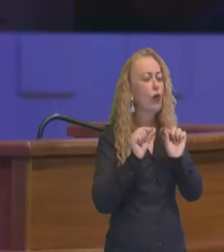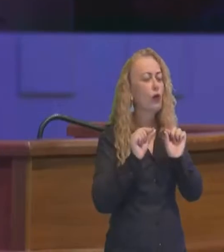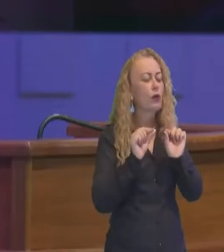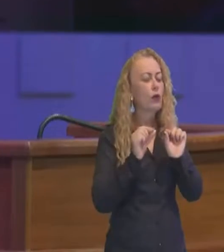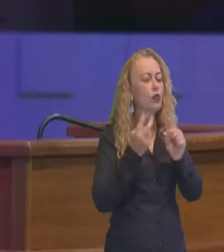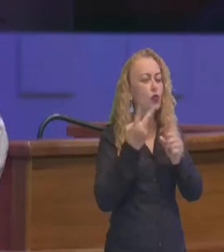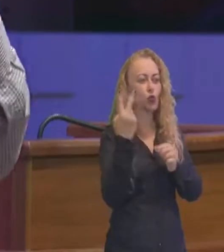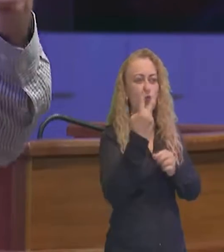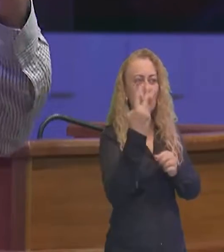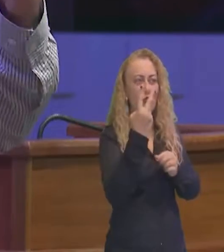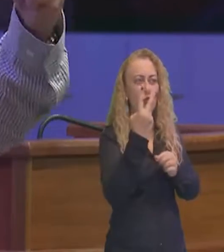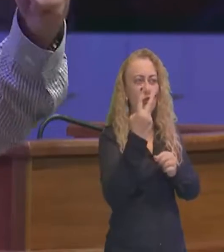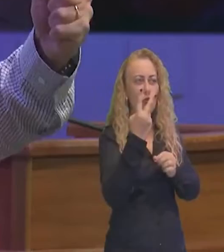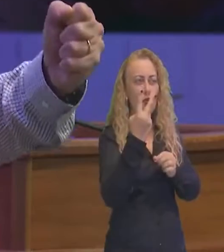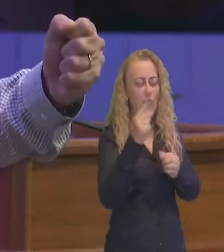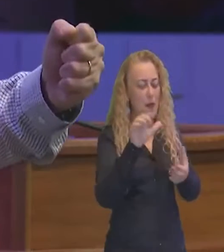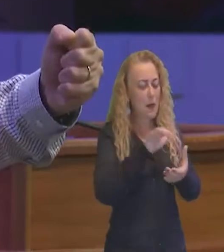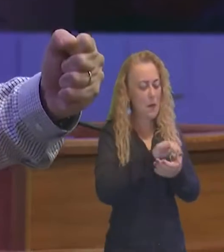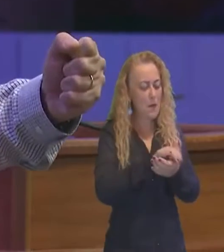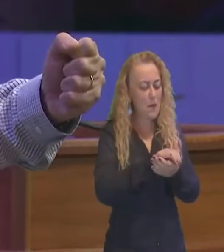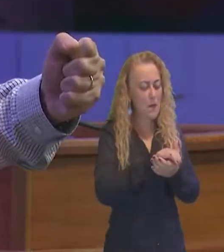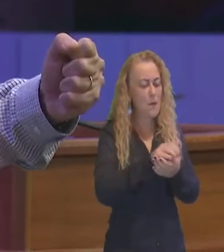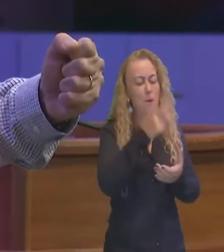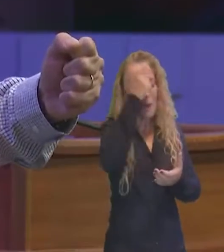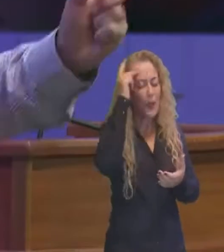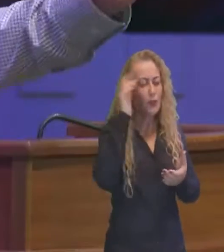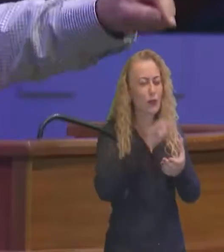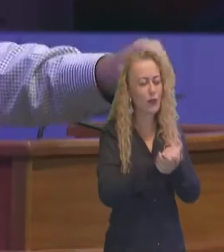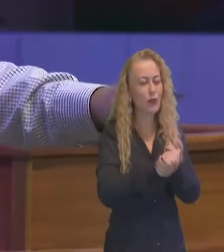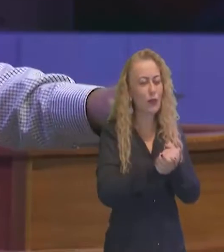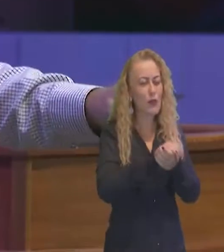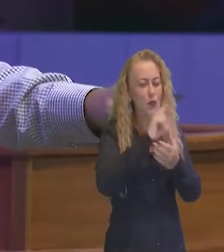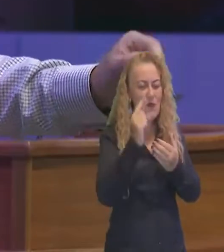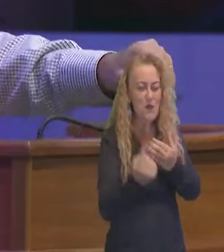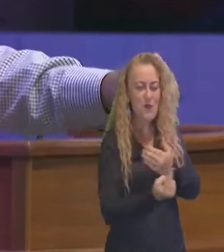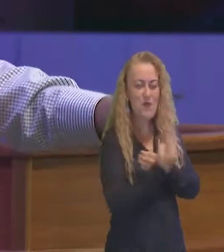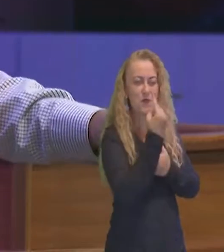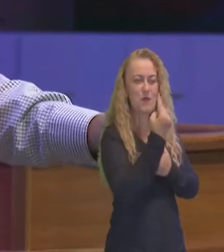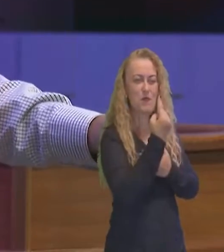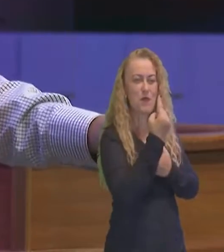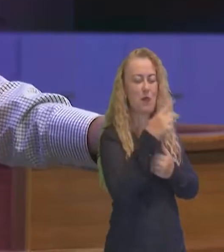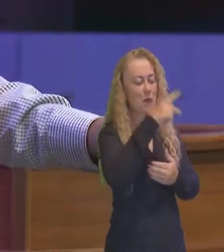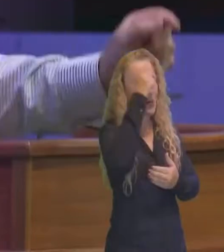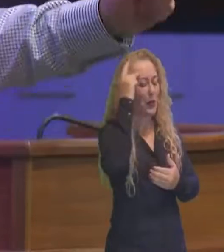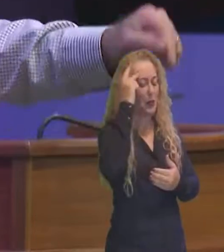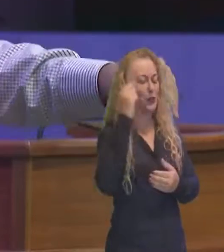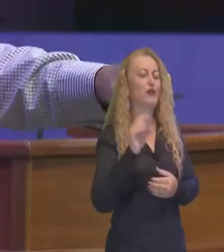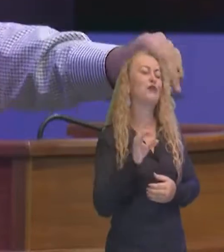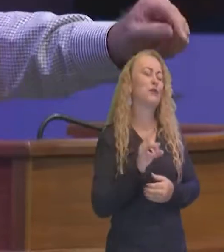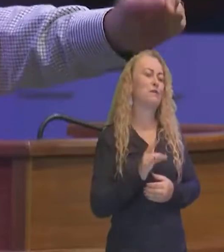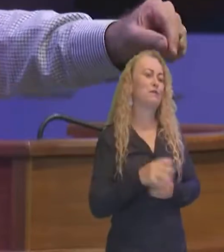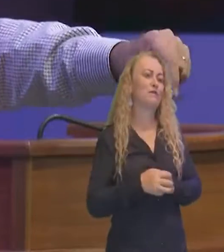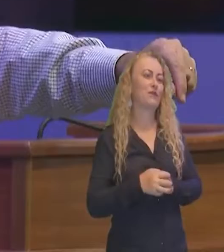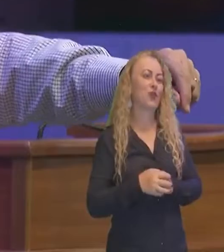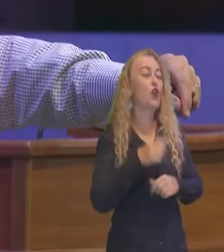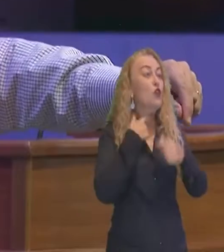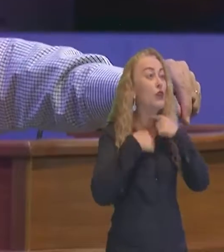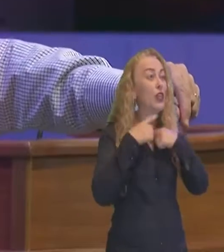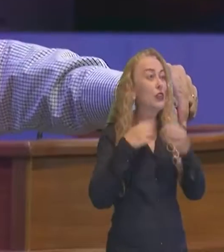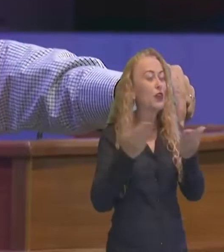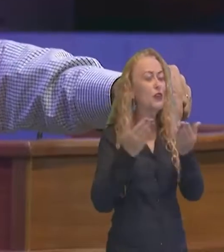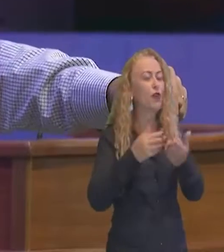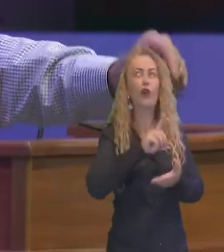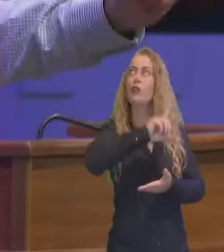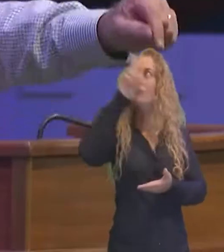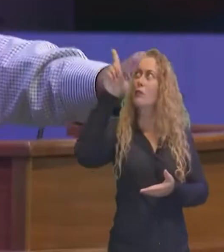um casal inseparável. E o desejo de Deus nessa noite é que todos os casais que aqui